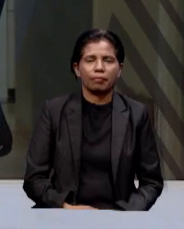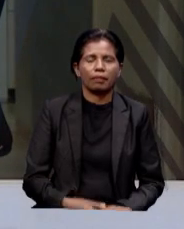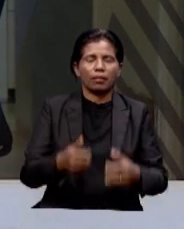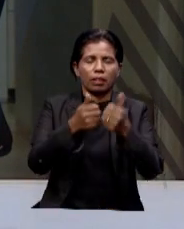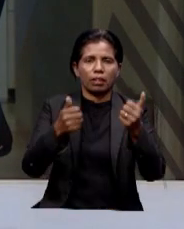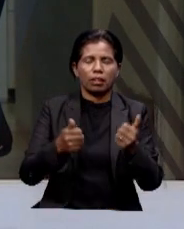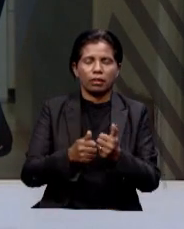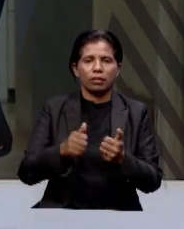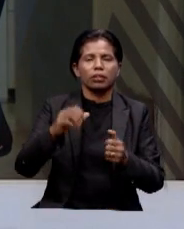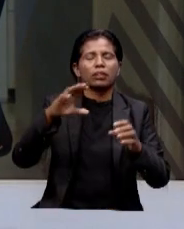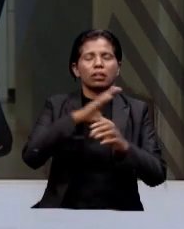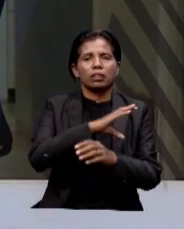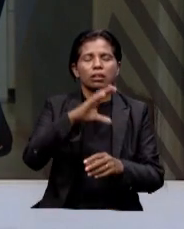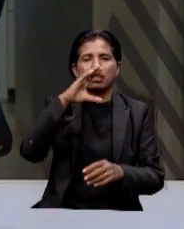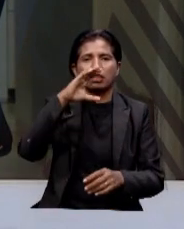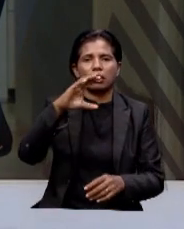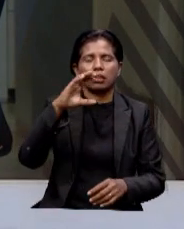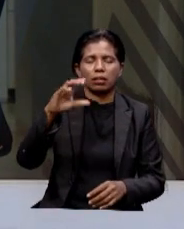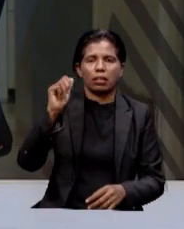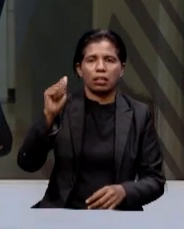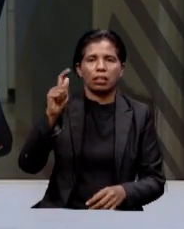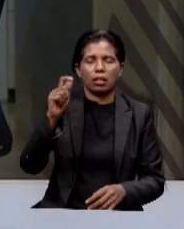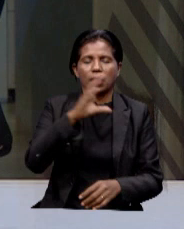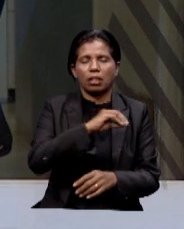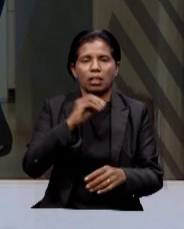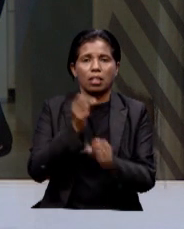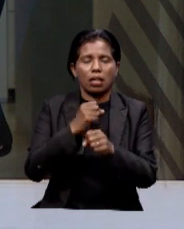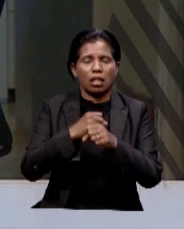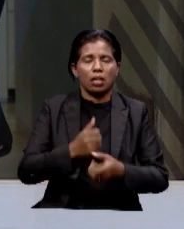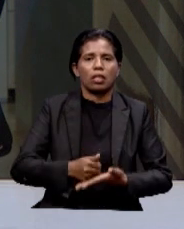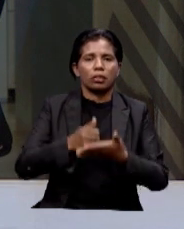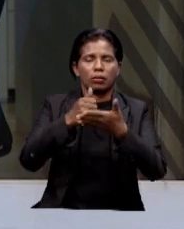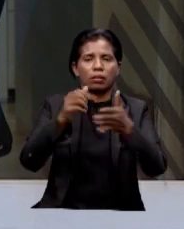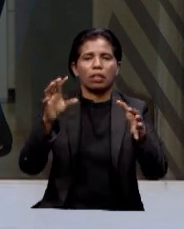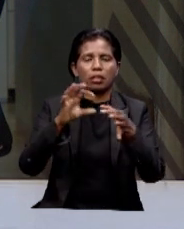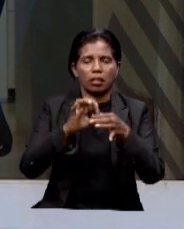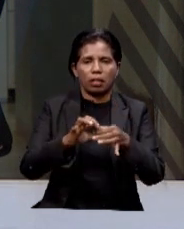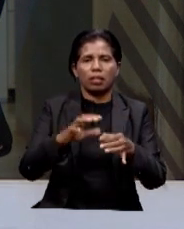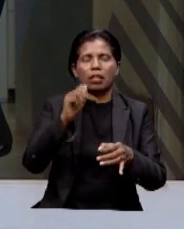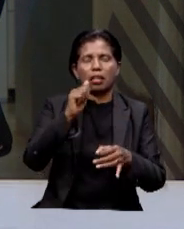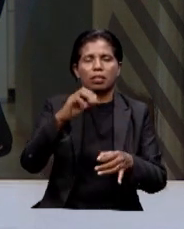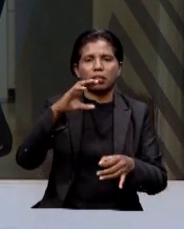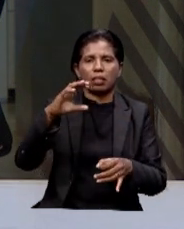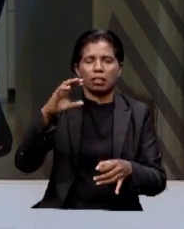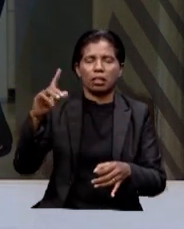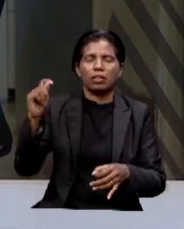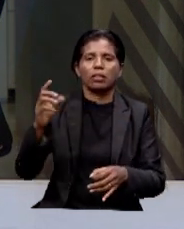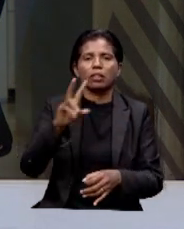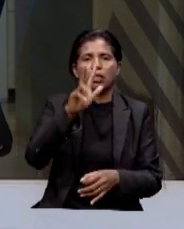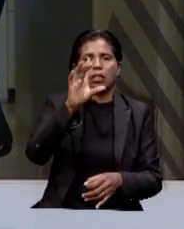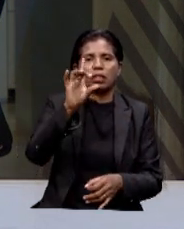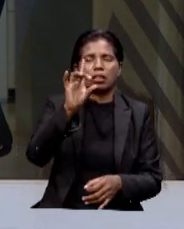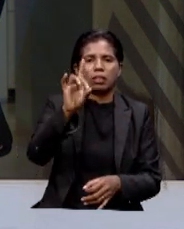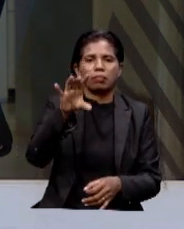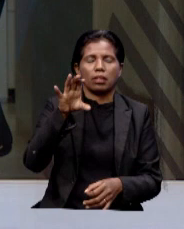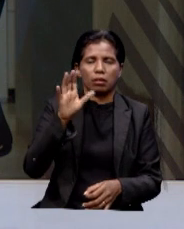Asosiasão Comercial Comunidade Chinesa Timor-Oang, Haluação Caridade, ba membro ACCTO, Atus Walu